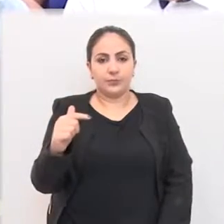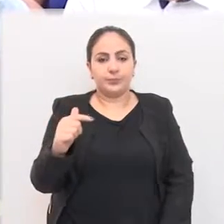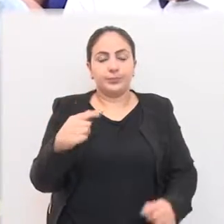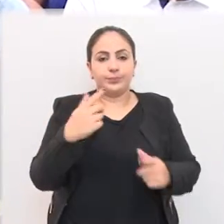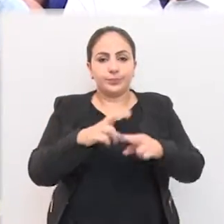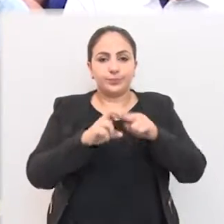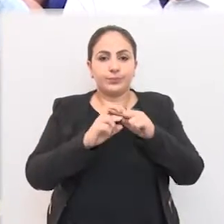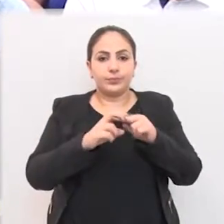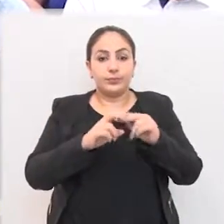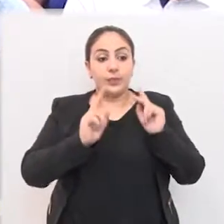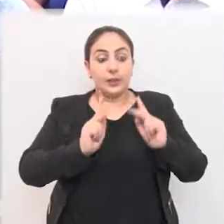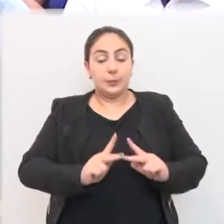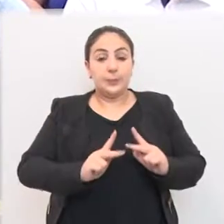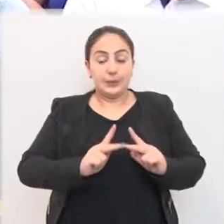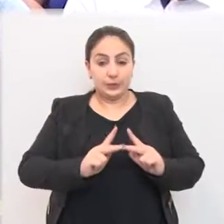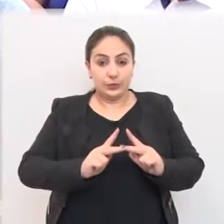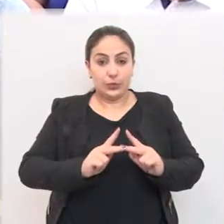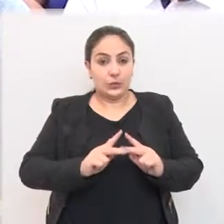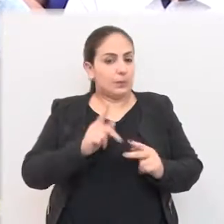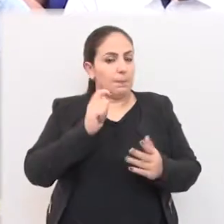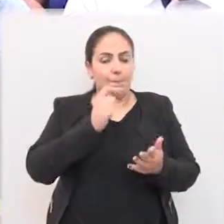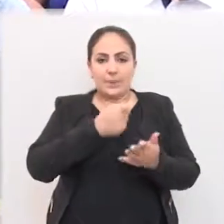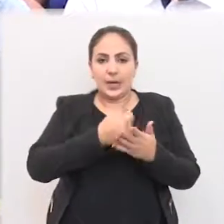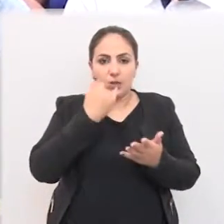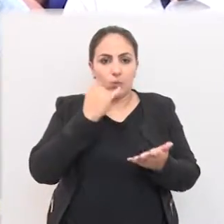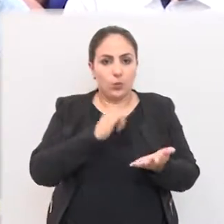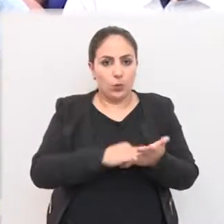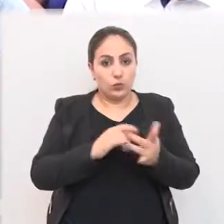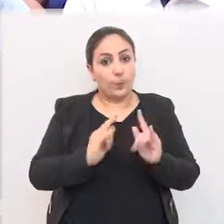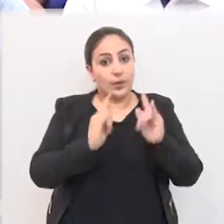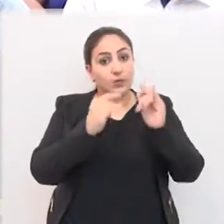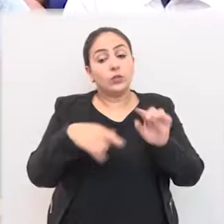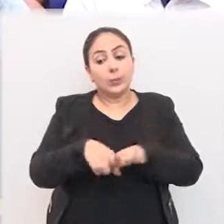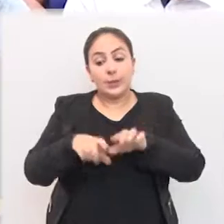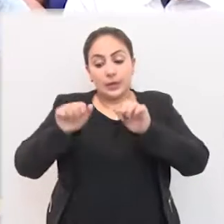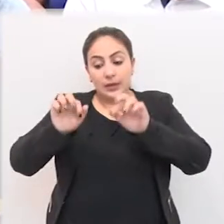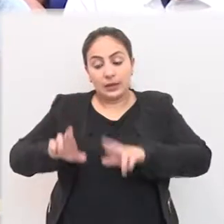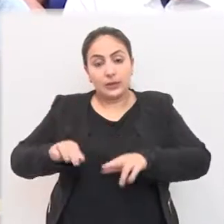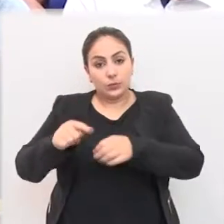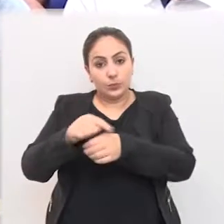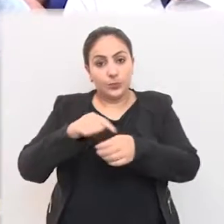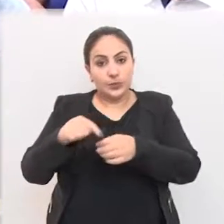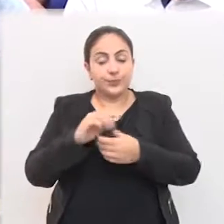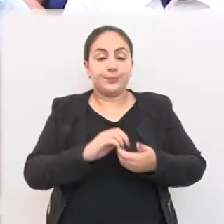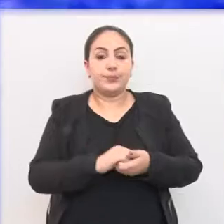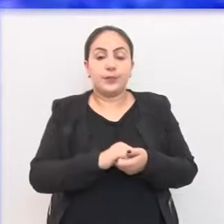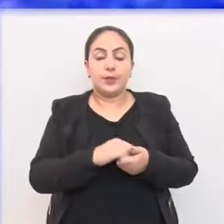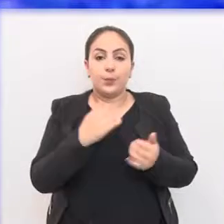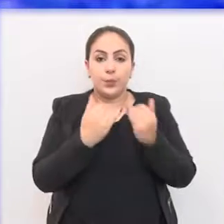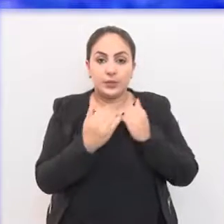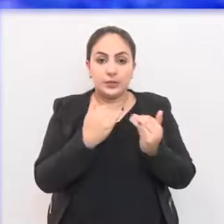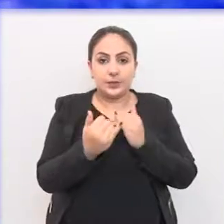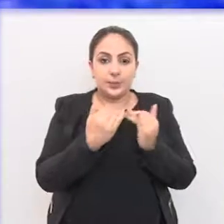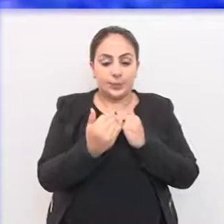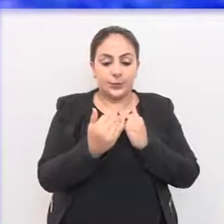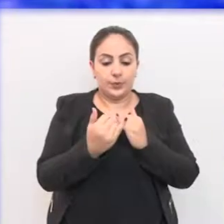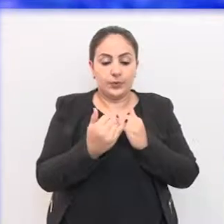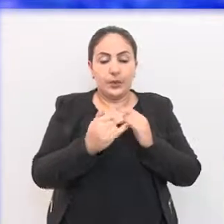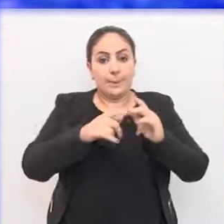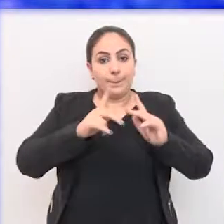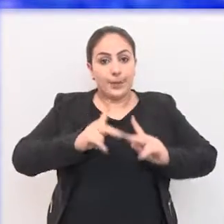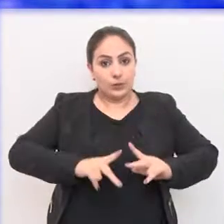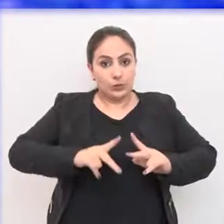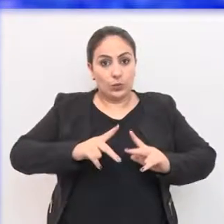novo benefício deve atingir as pessoas isentas do imposto predial e territorial urbano. Os casos